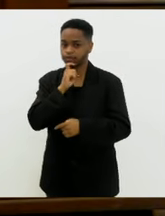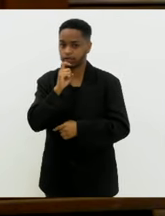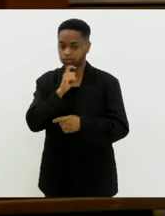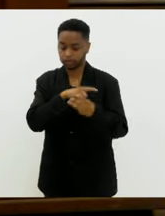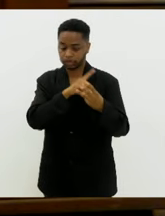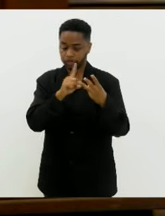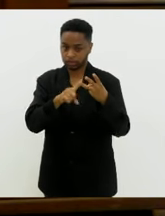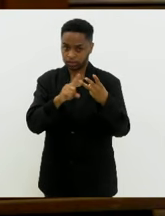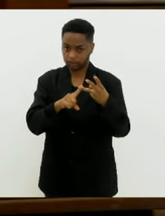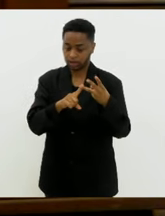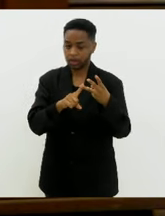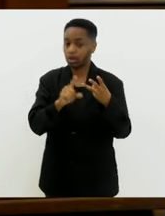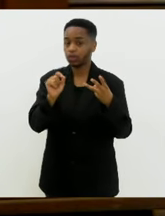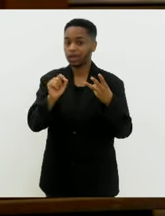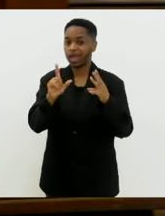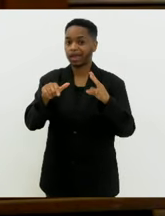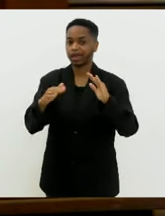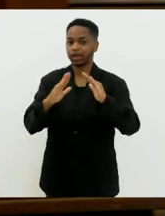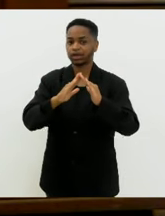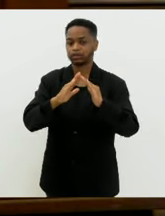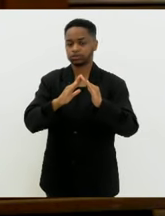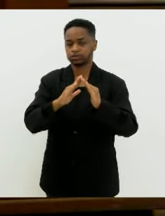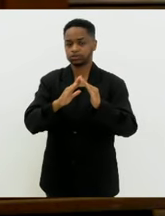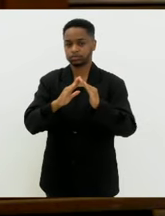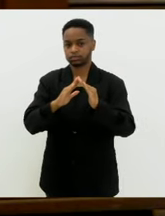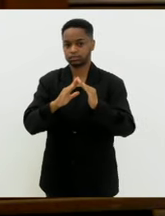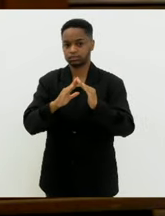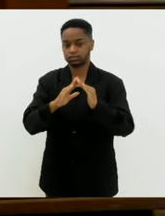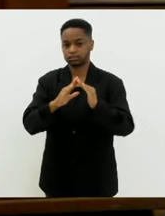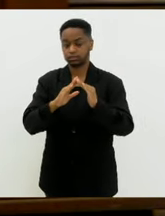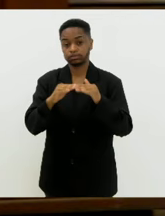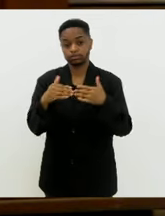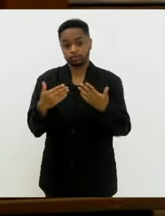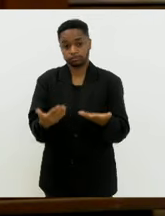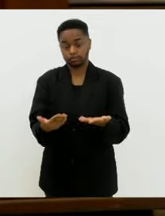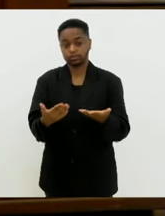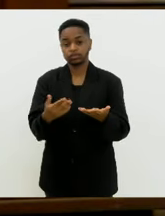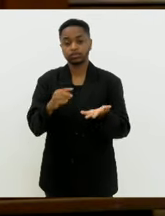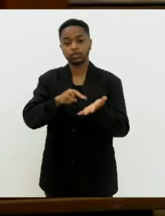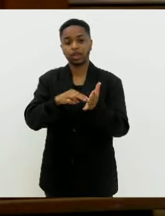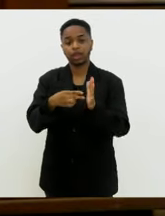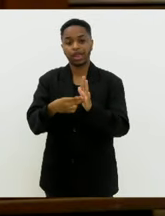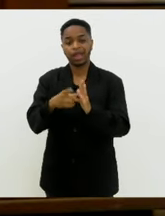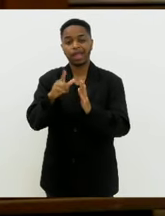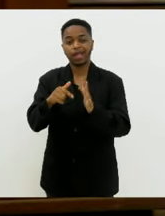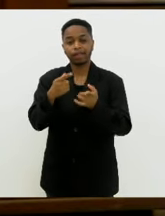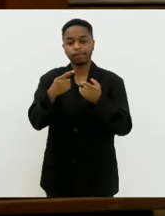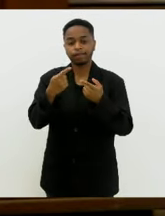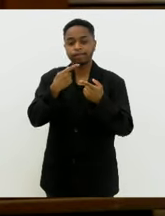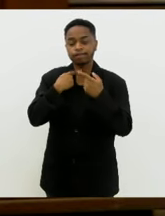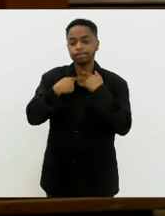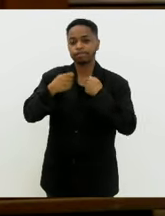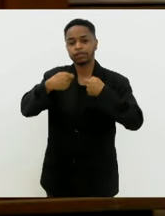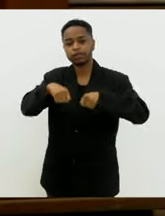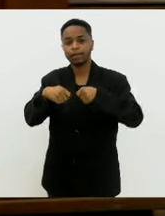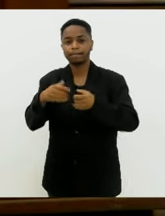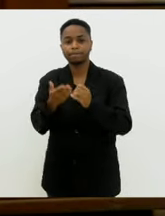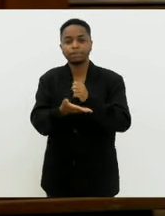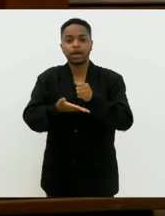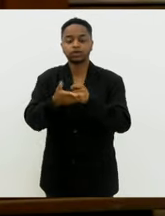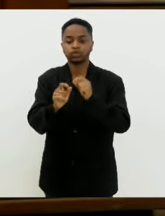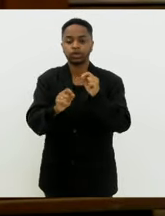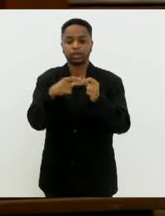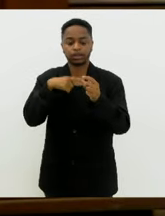pele é a moradia. Então, isso é um anseio básico do ser humano, ter essas